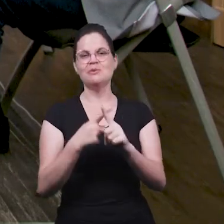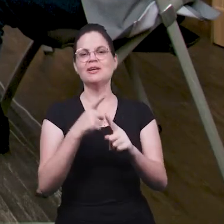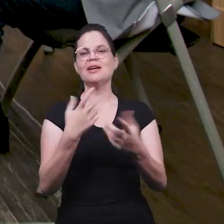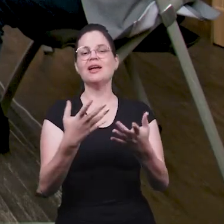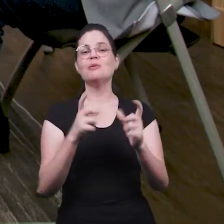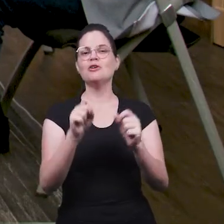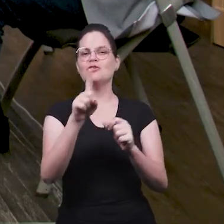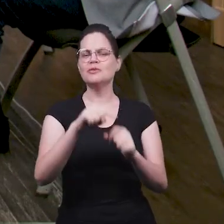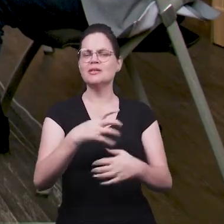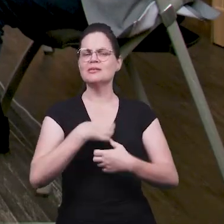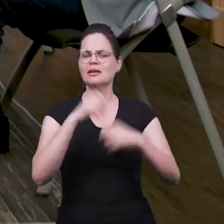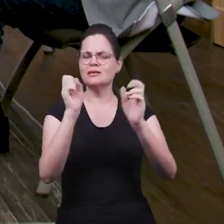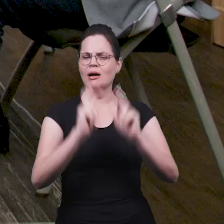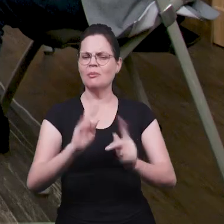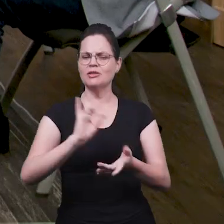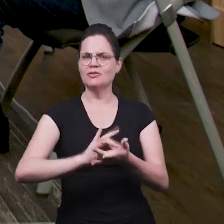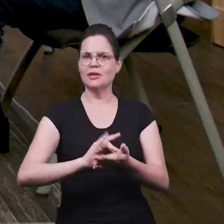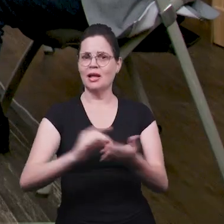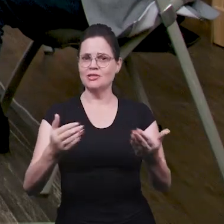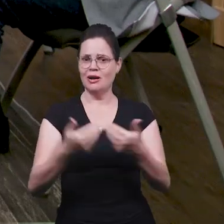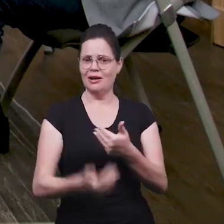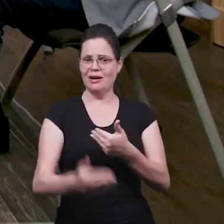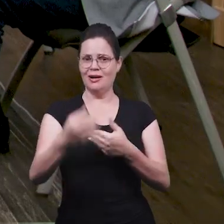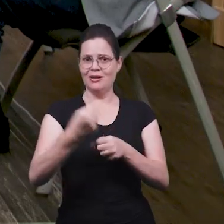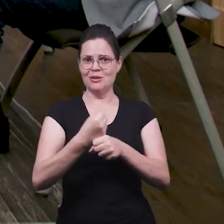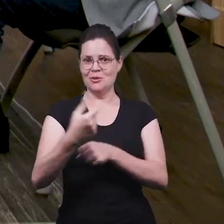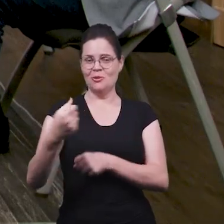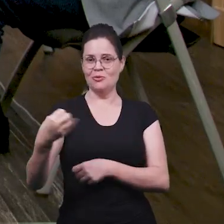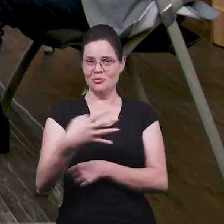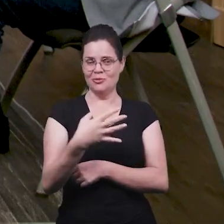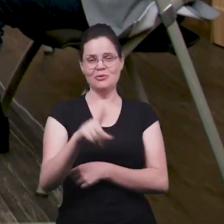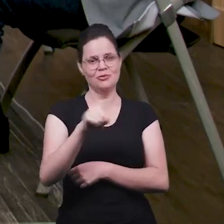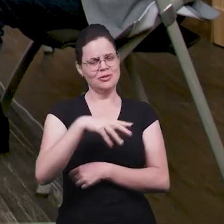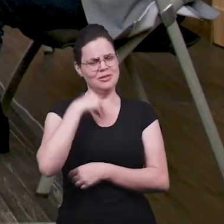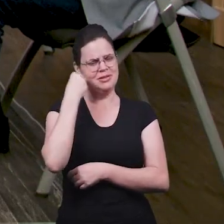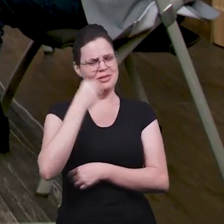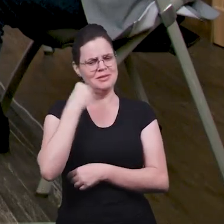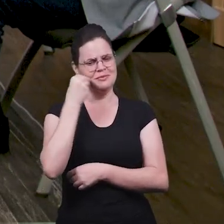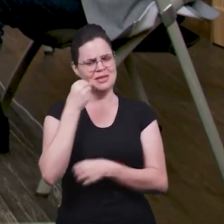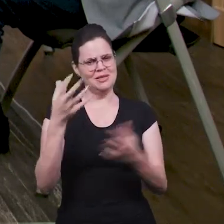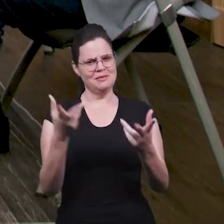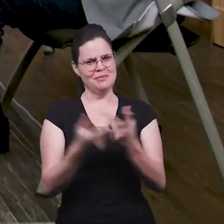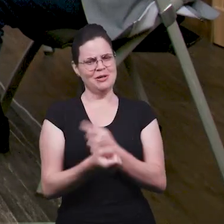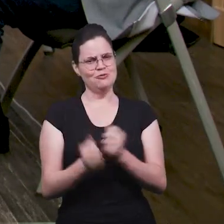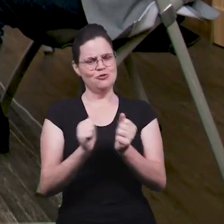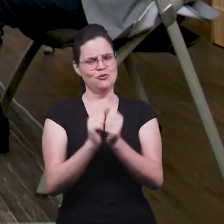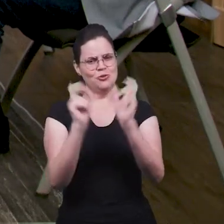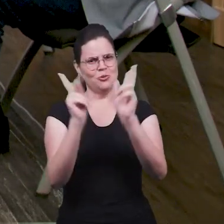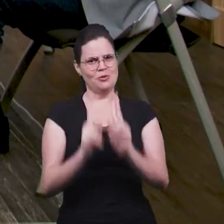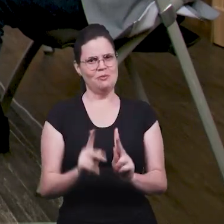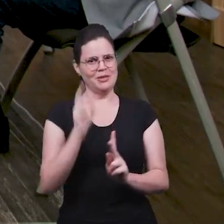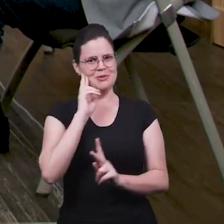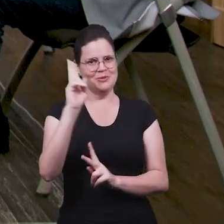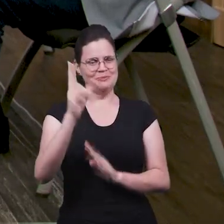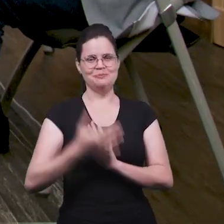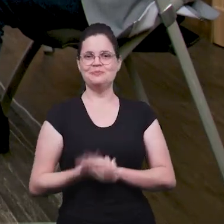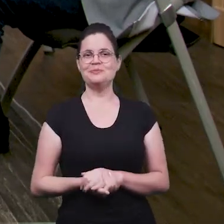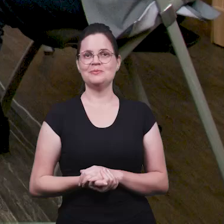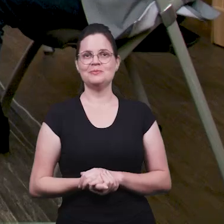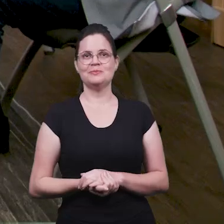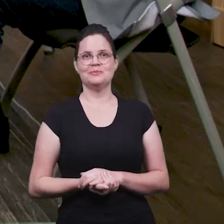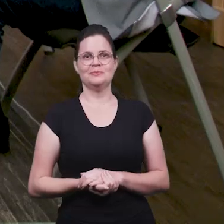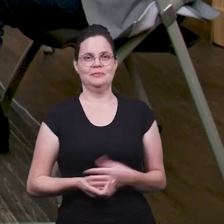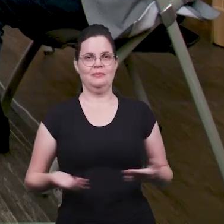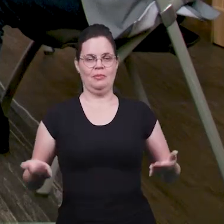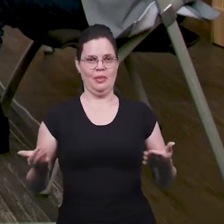Senhor Jesus, porque é isso que nós queremos, inclusive para esse novo ano, que você tenha uma experiência maravilhosa com a paz do Senhor Jesus.